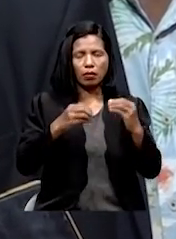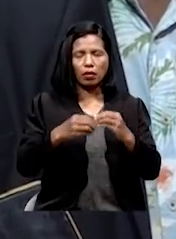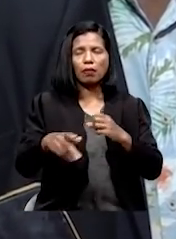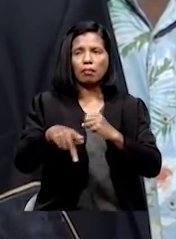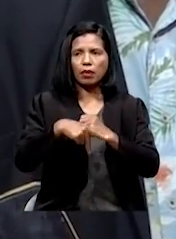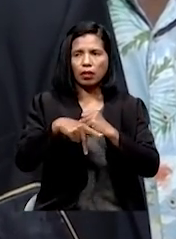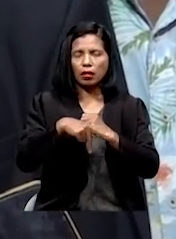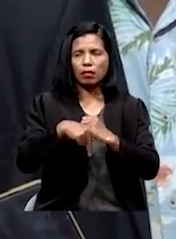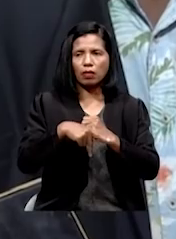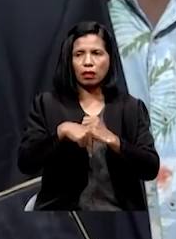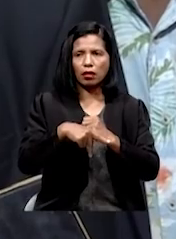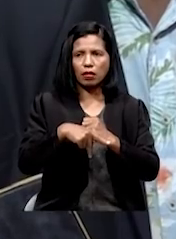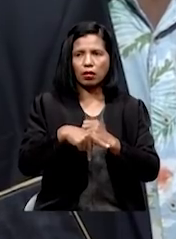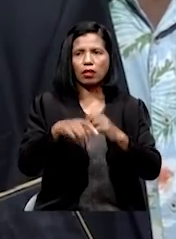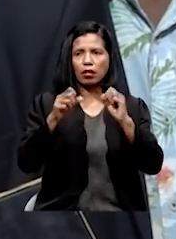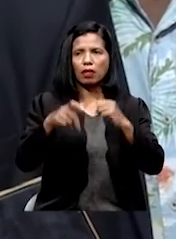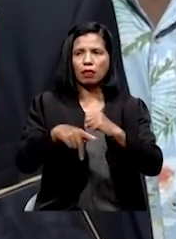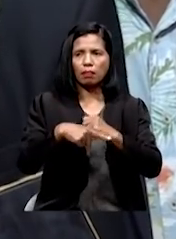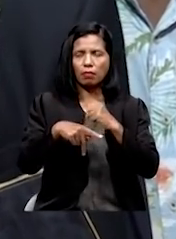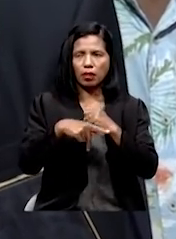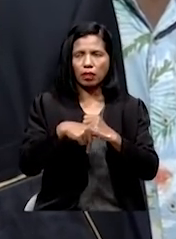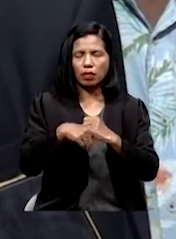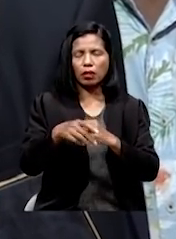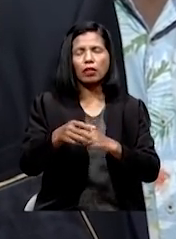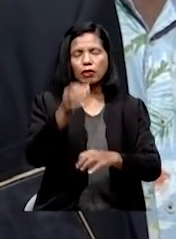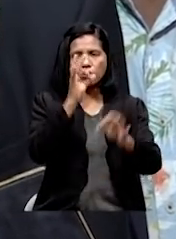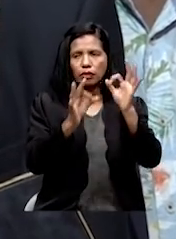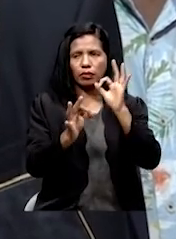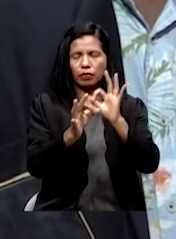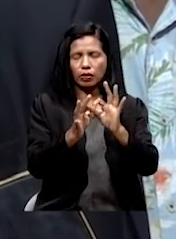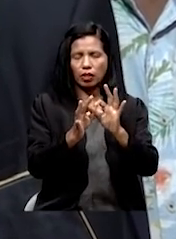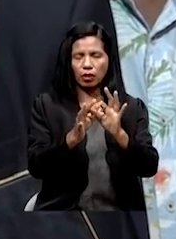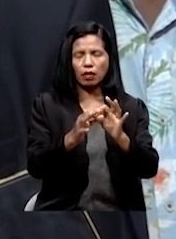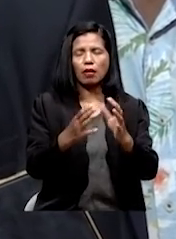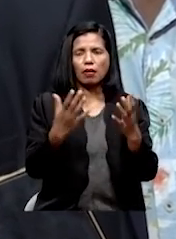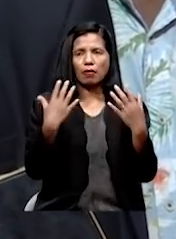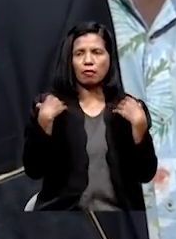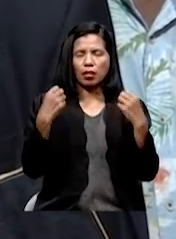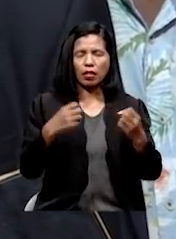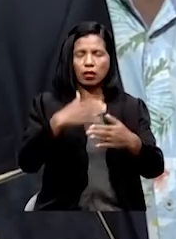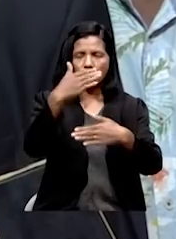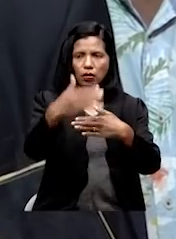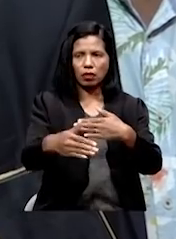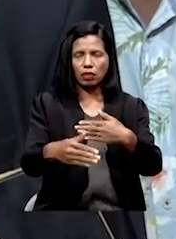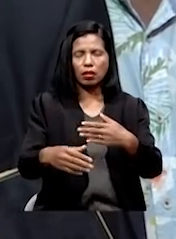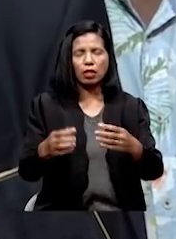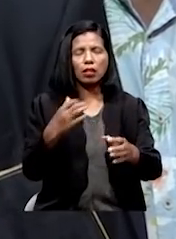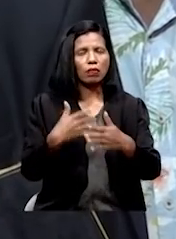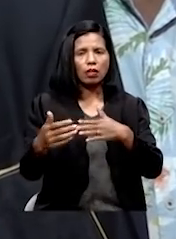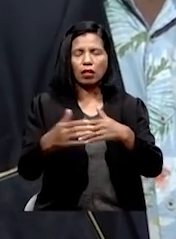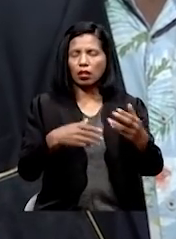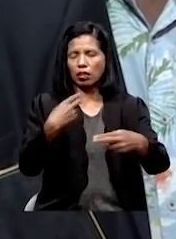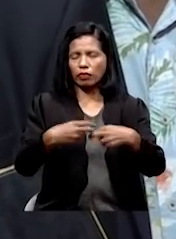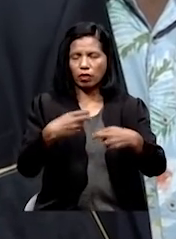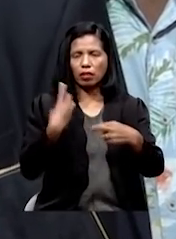nebe realmente partido nebe fiarang maka satu laoba oin qualquer dificuldade ita hasor.